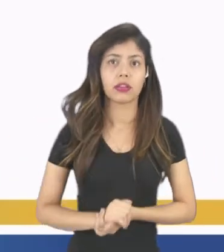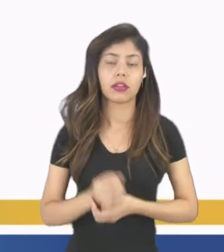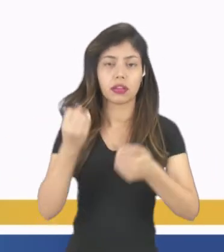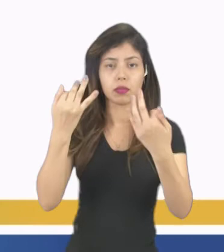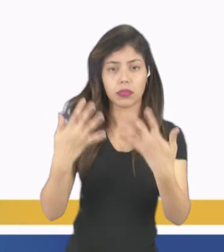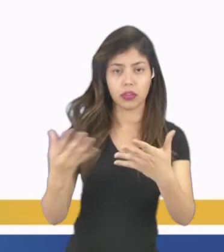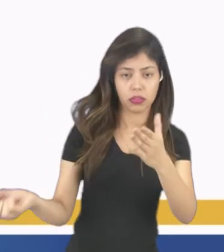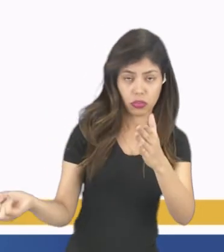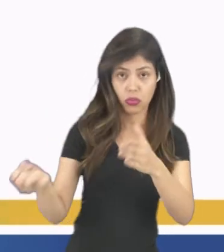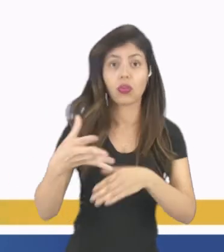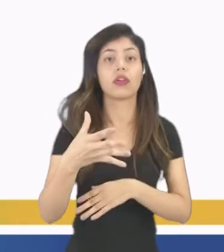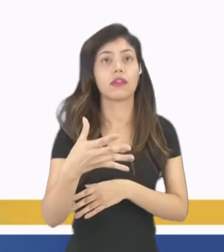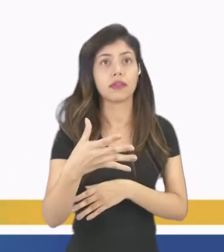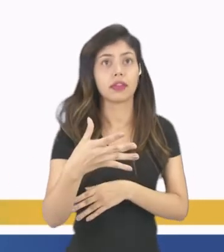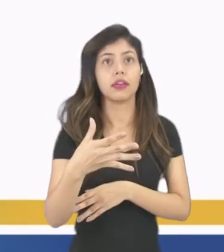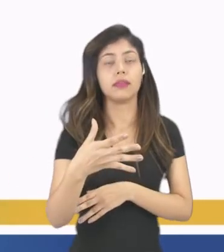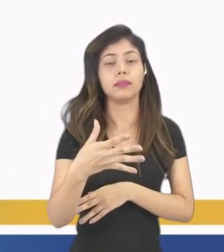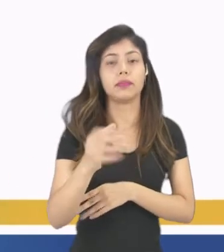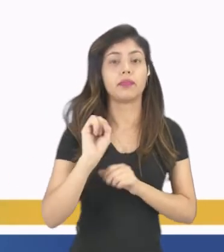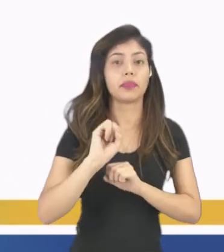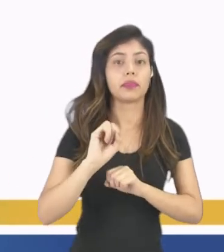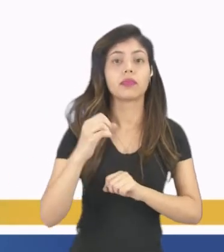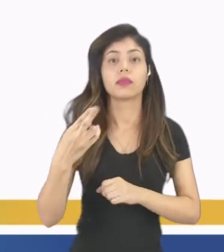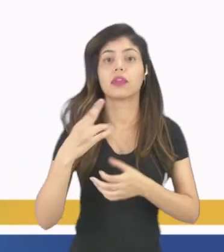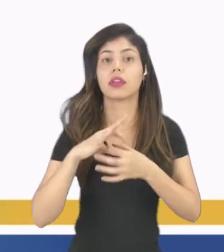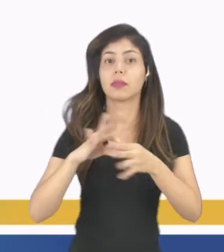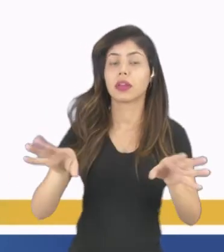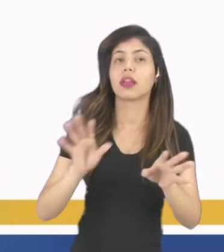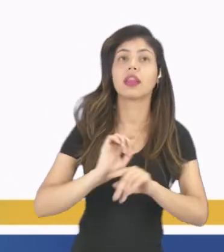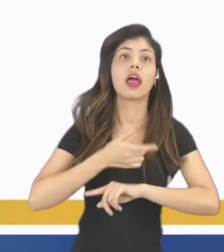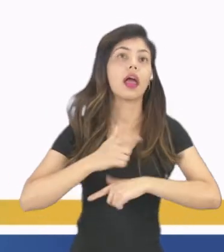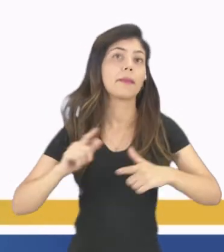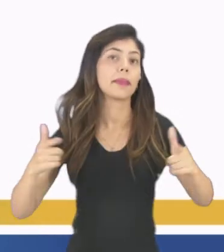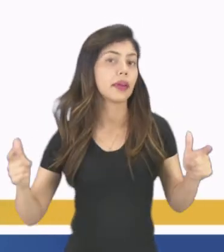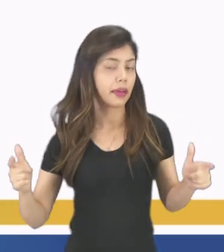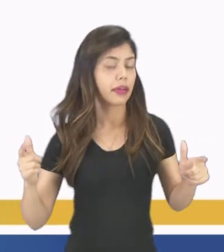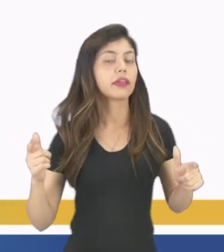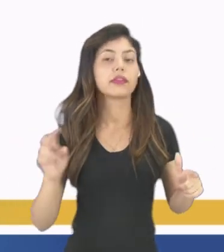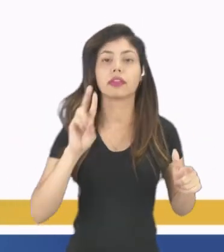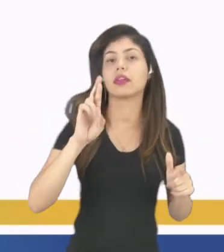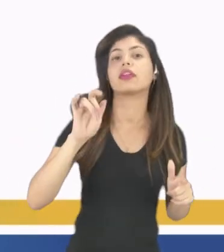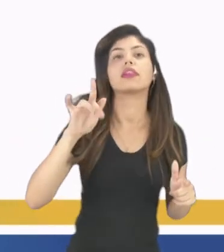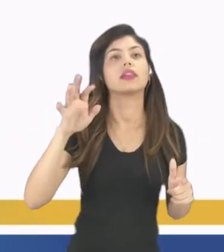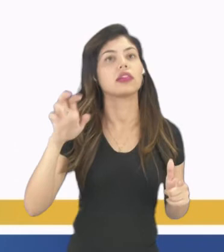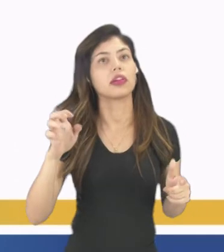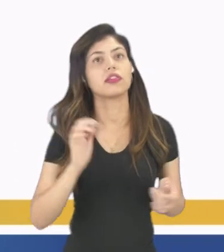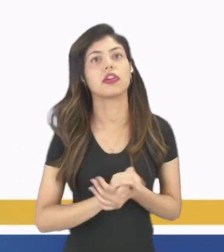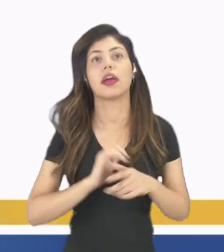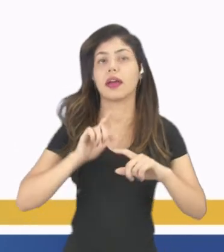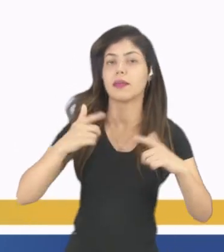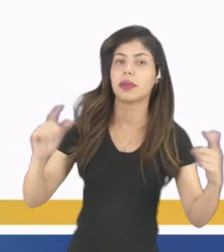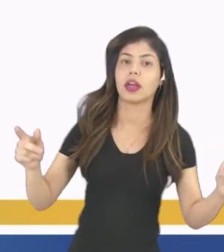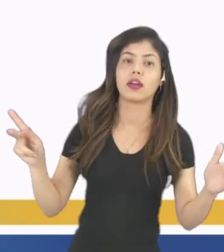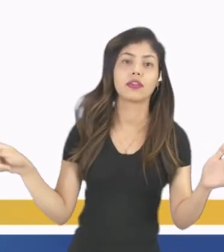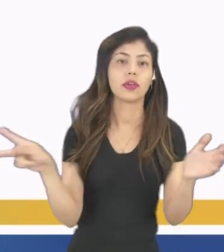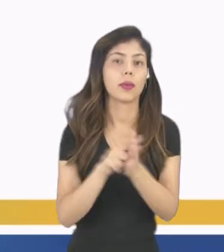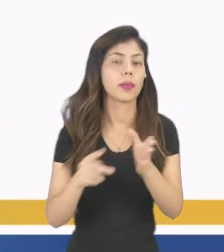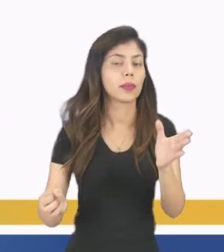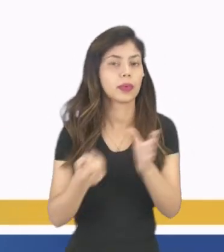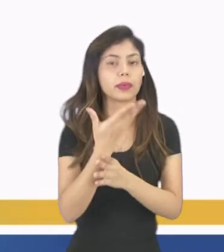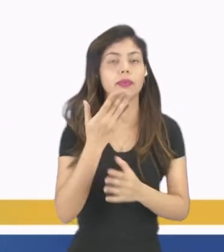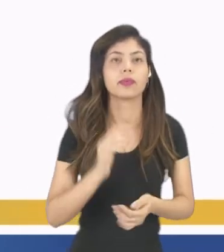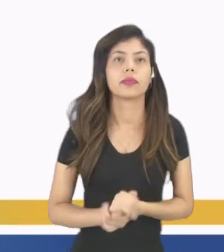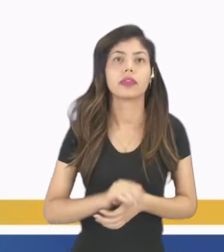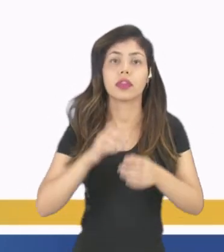sendo fornecida aqui ou liberada é maior do que os reagentes e maior do que os produtos. Então,